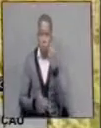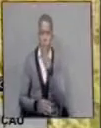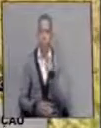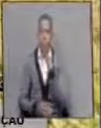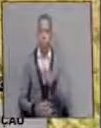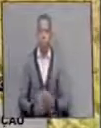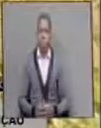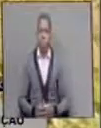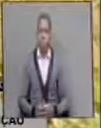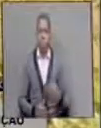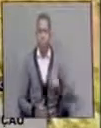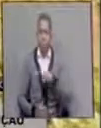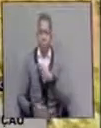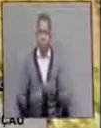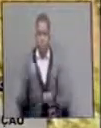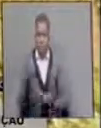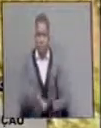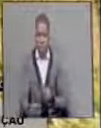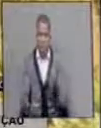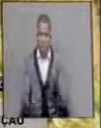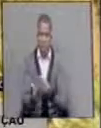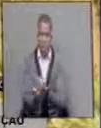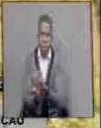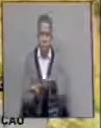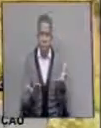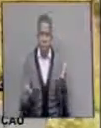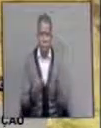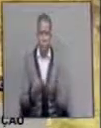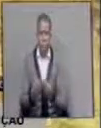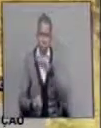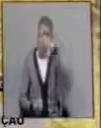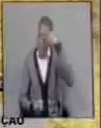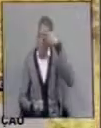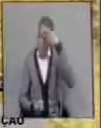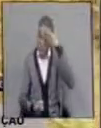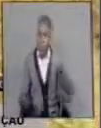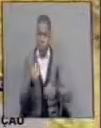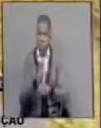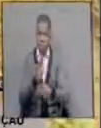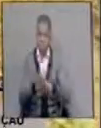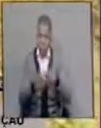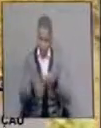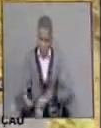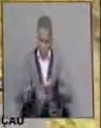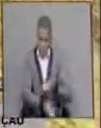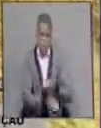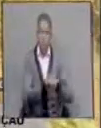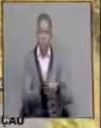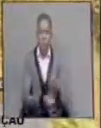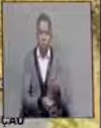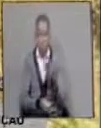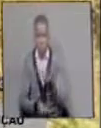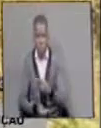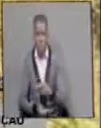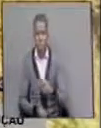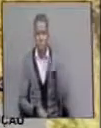entregamos também alguns kits no empréstimo estudo agrícolas cooperativas algumas catanas enxadas adubos por jogadores por